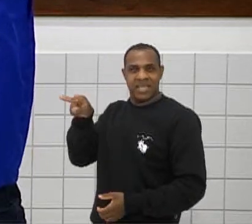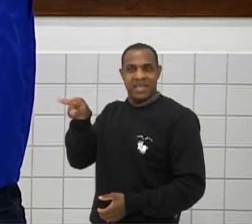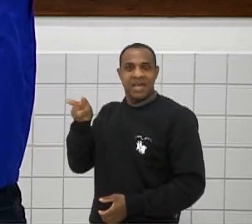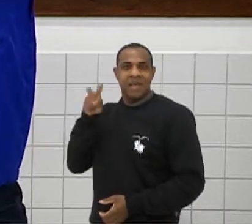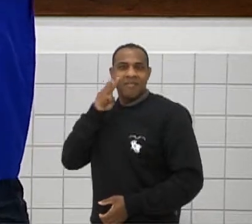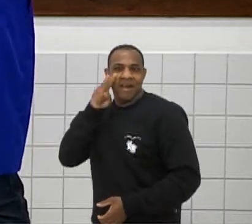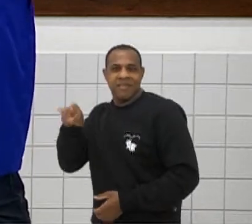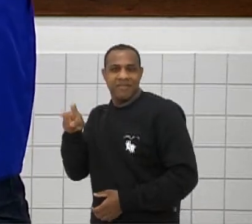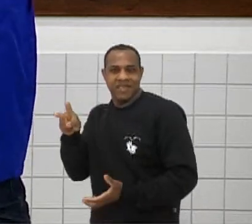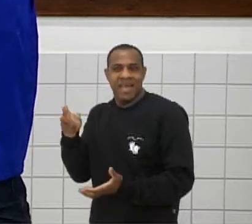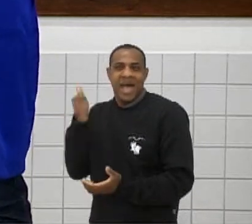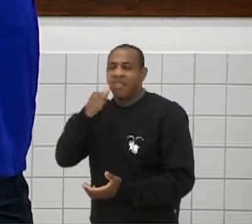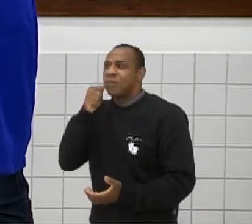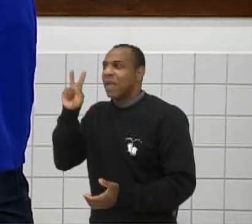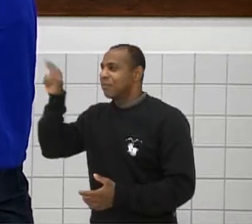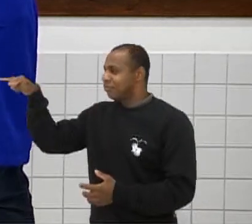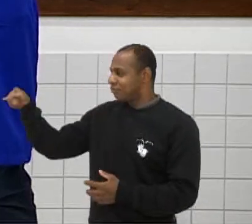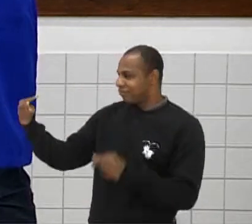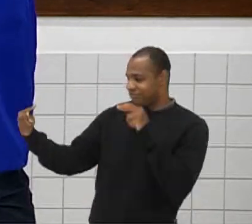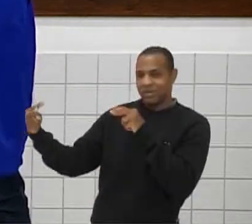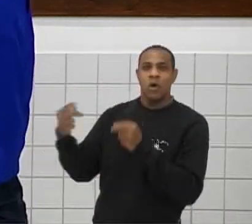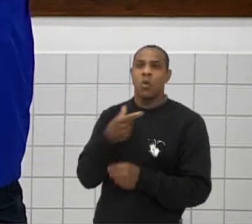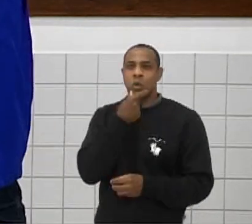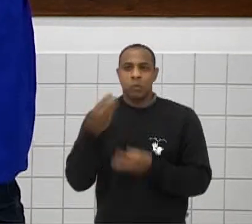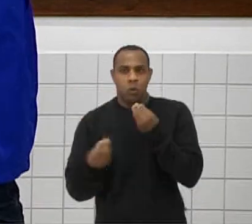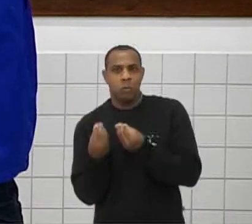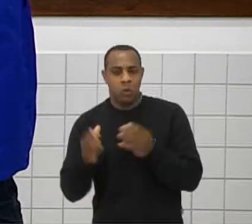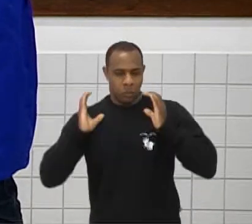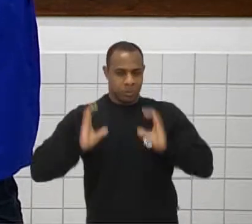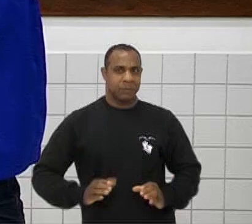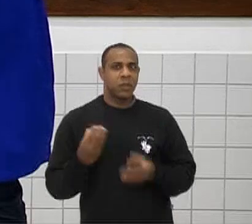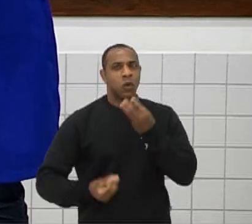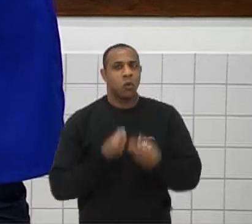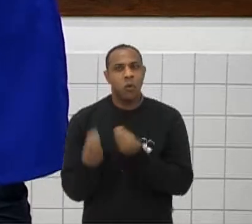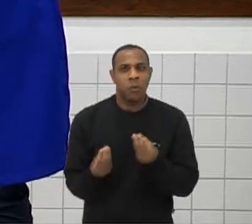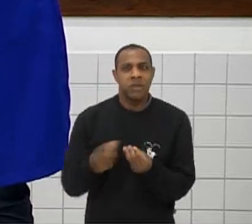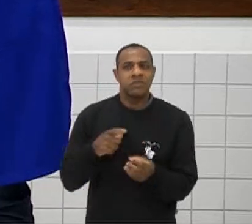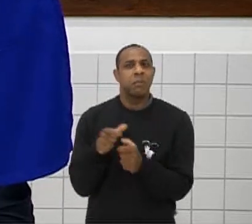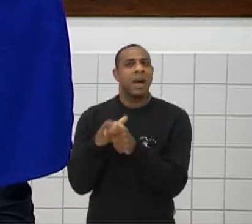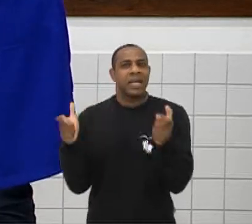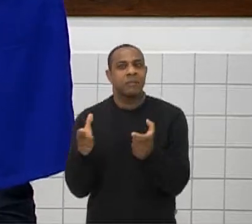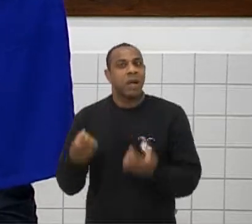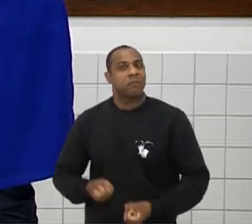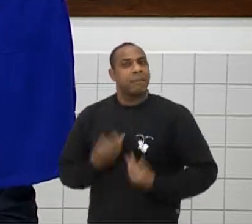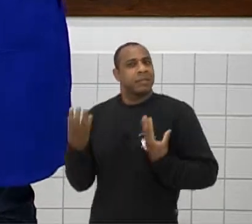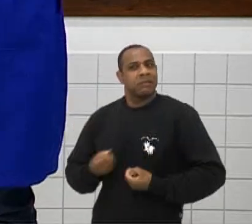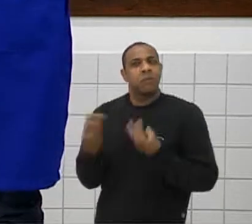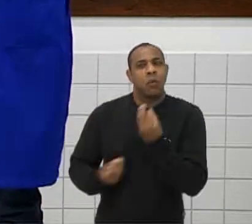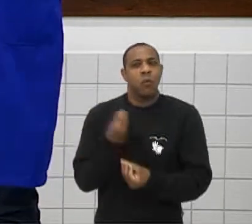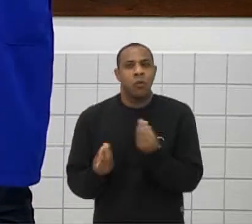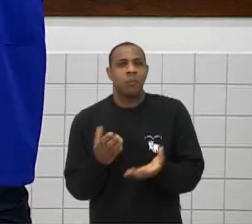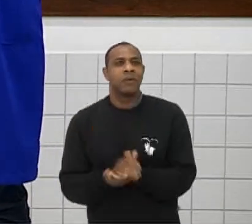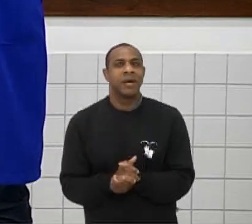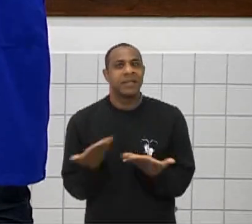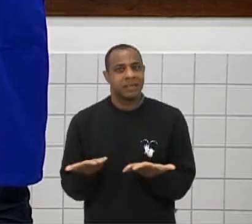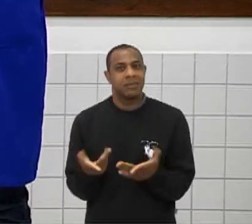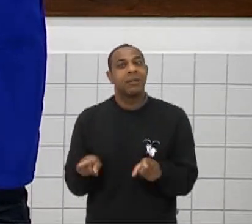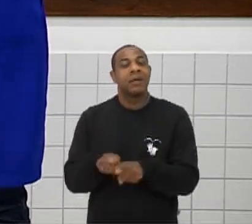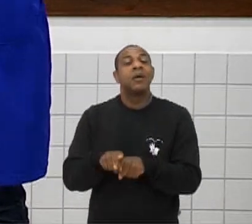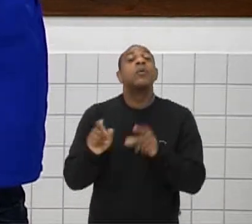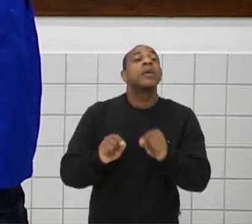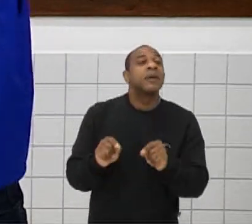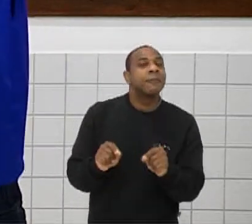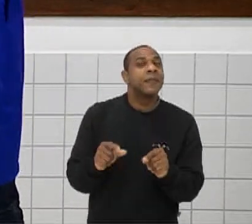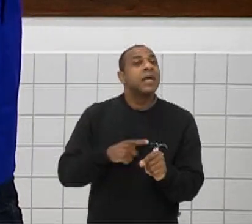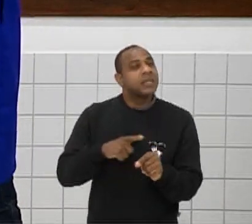corte frente a frente, os homens ver como os homens da corte se portam. Havia uma grande expectativa. Então, além disso,